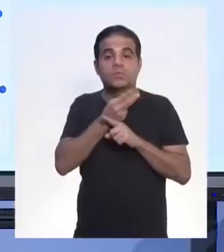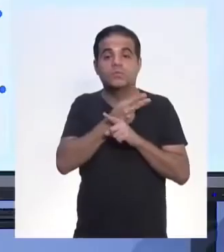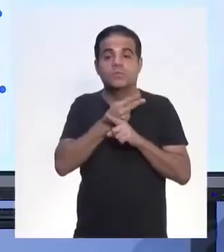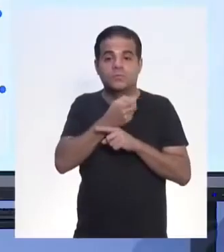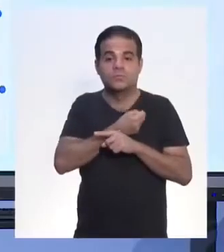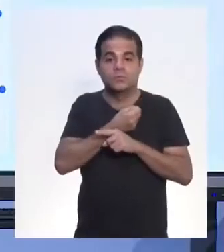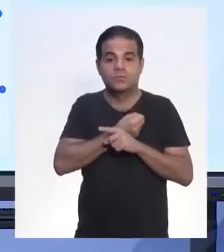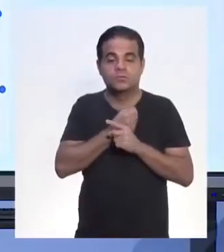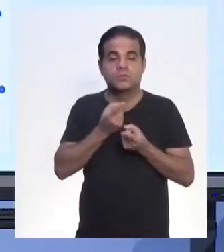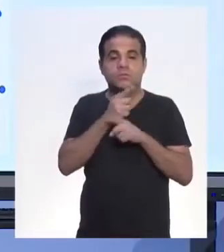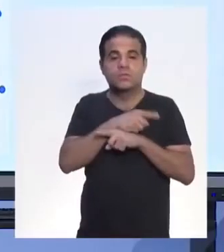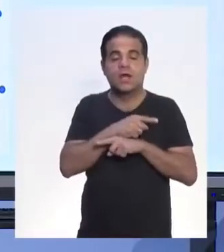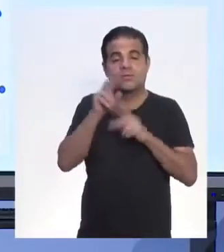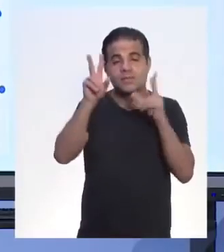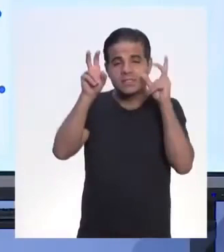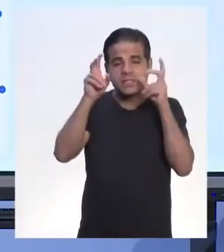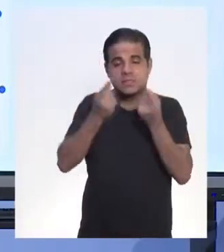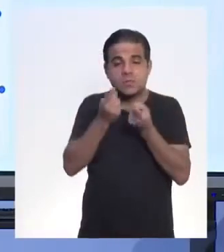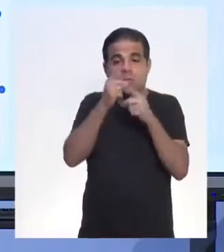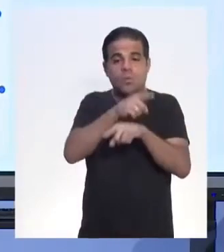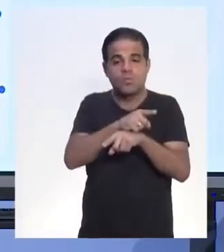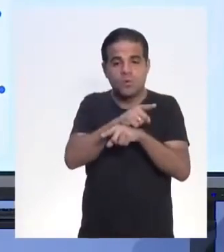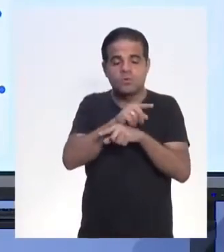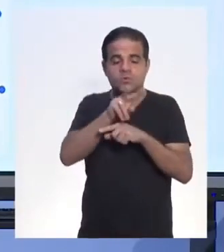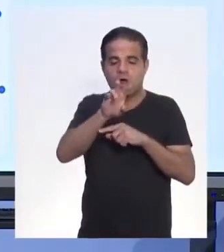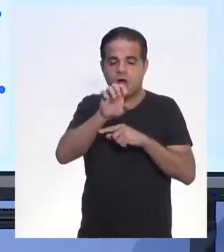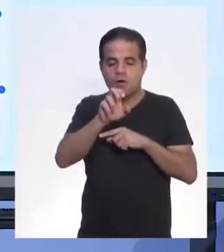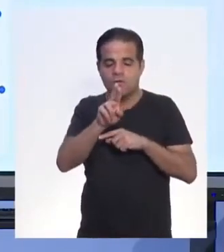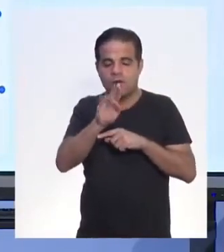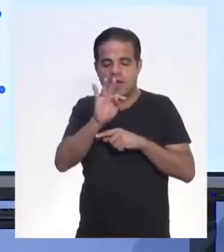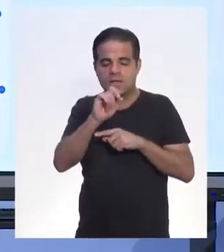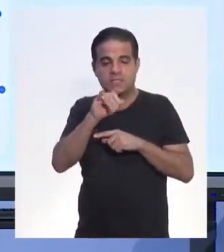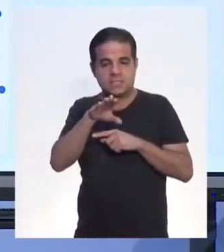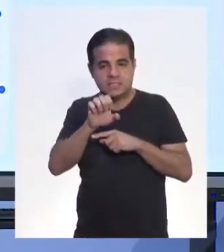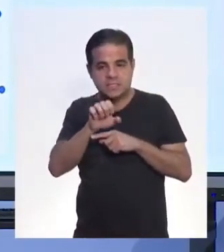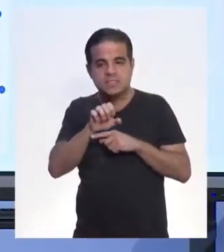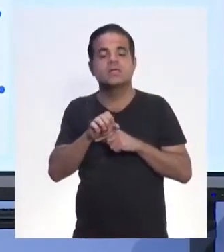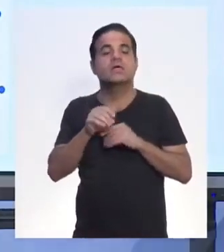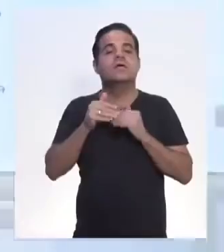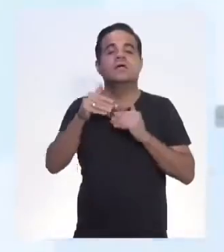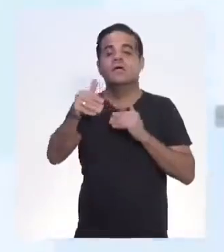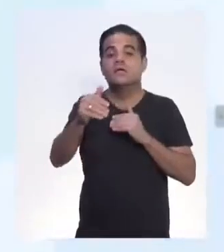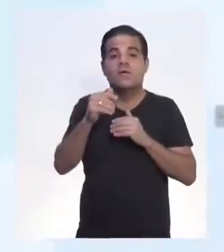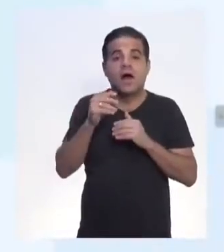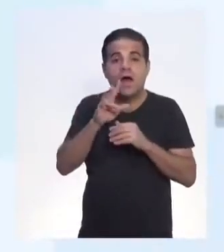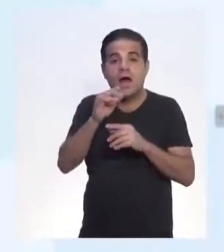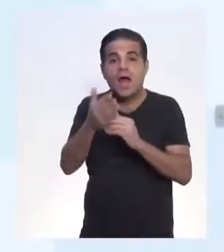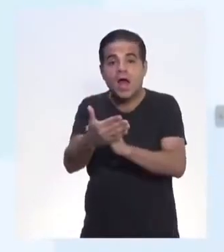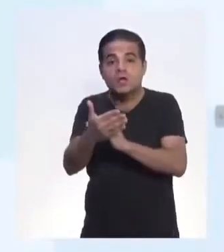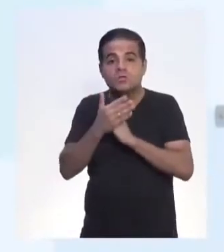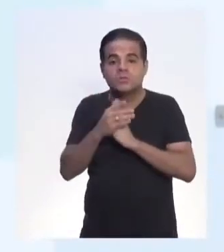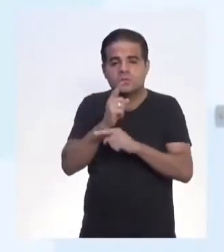vértice. Então, essa questão do oposto aí pelo vértice, ele vai basicamente identificar o